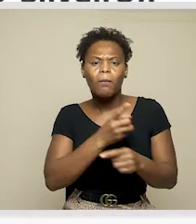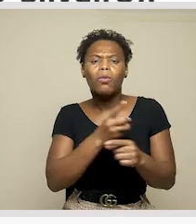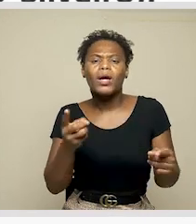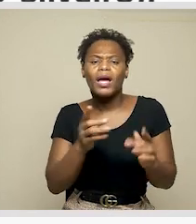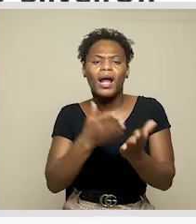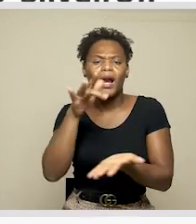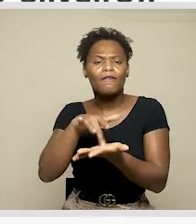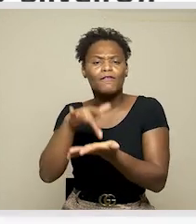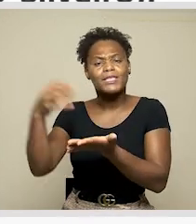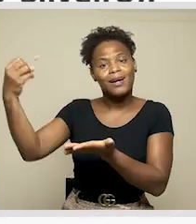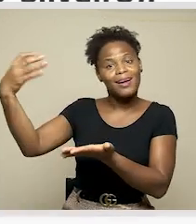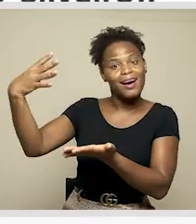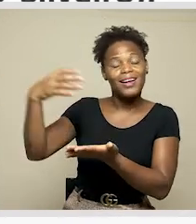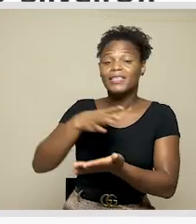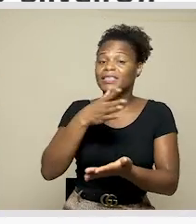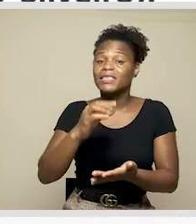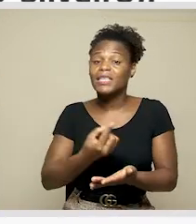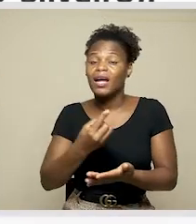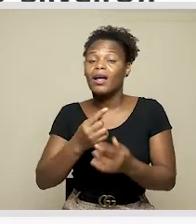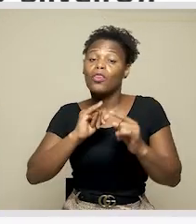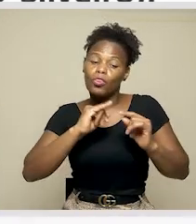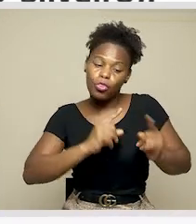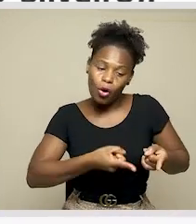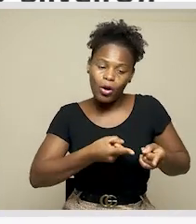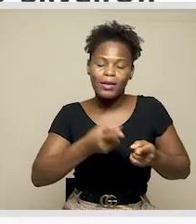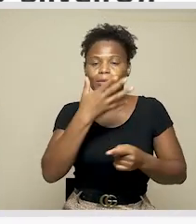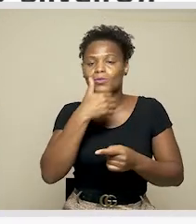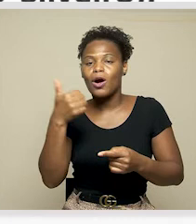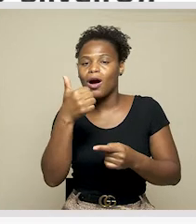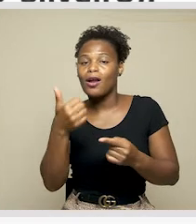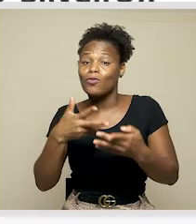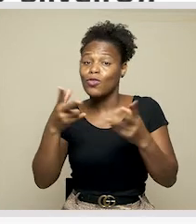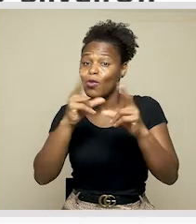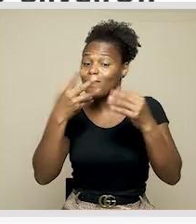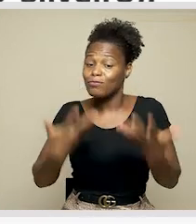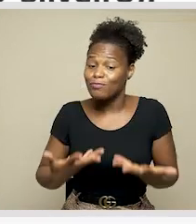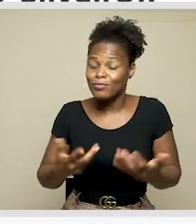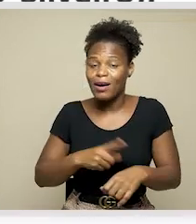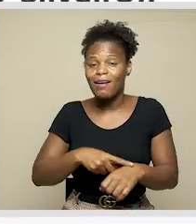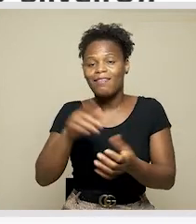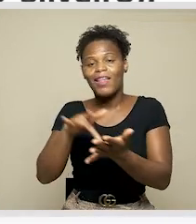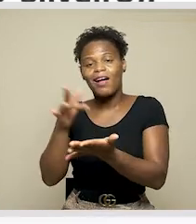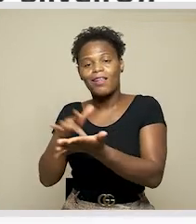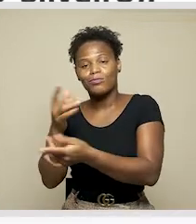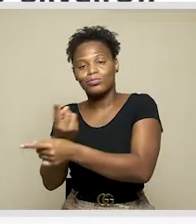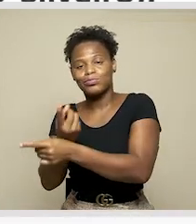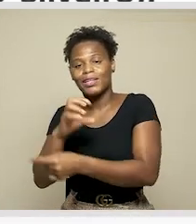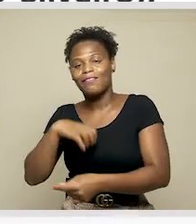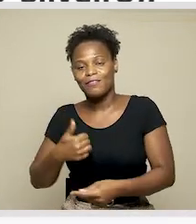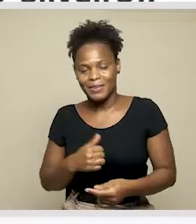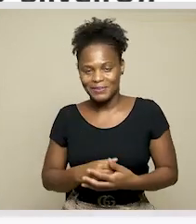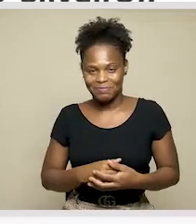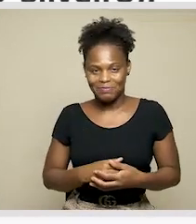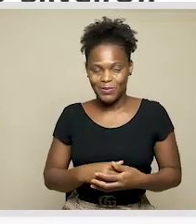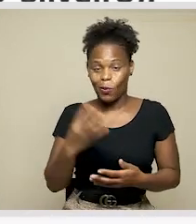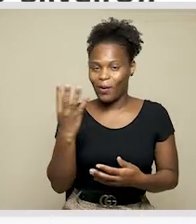que a revista Claridade é considerada a introdutora da estética modernista na literatura cabo-verdiana?